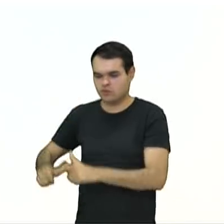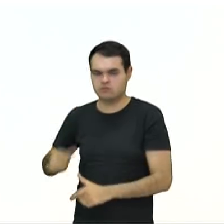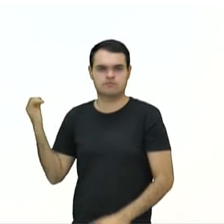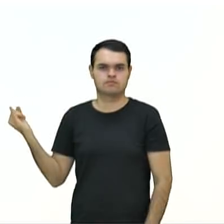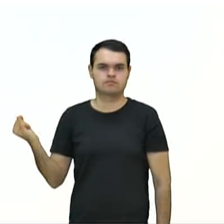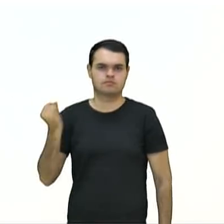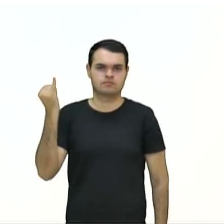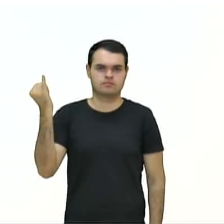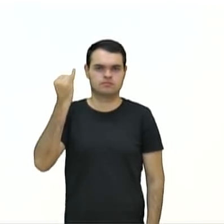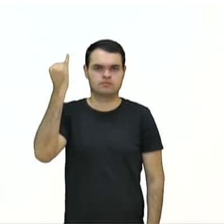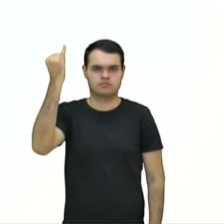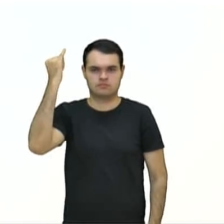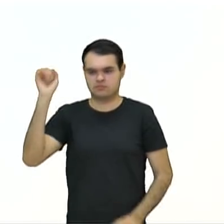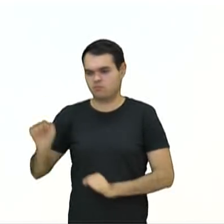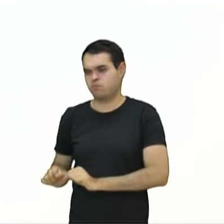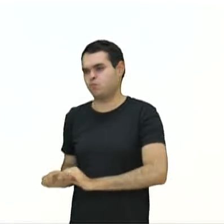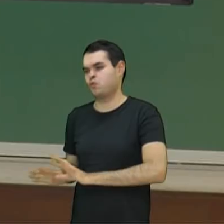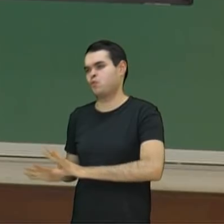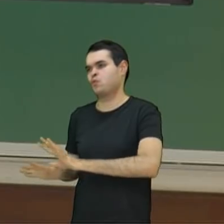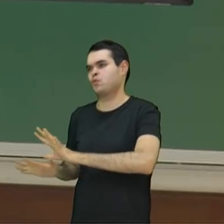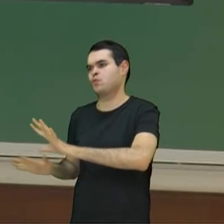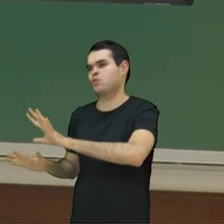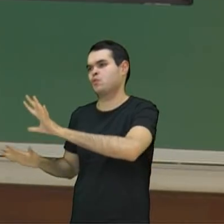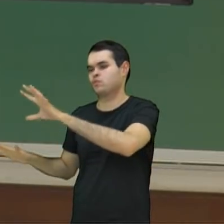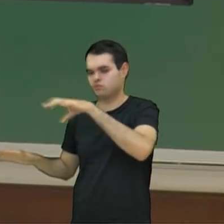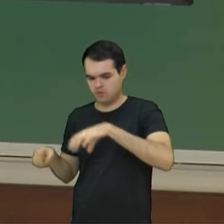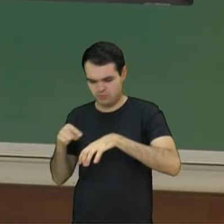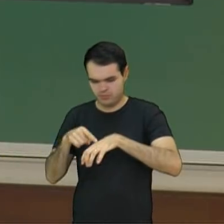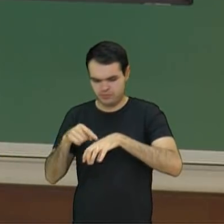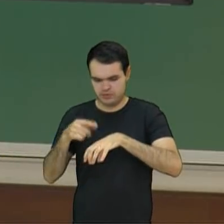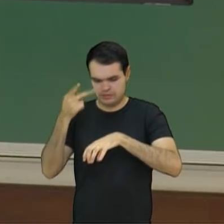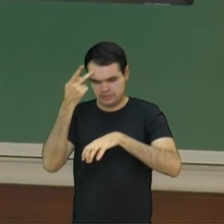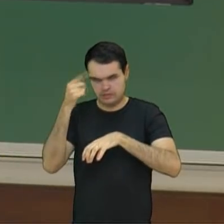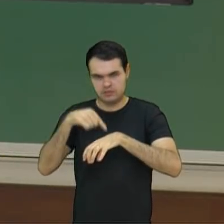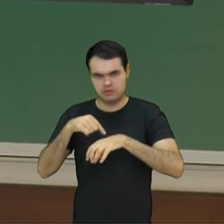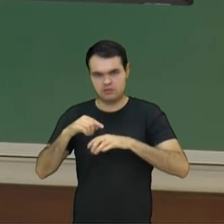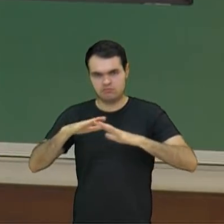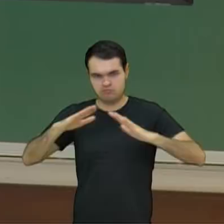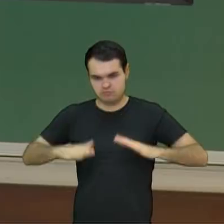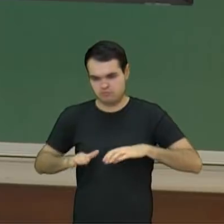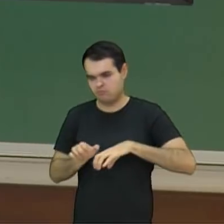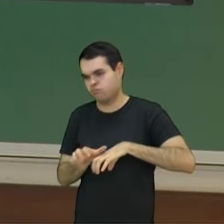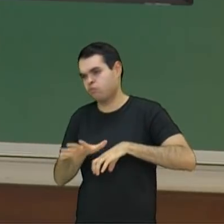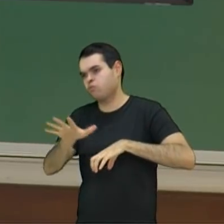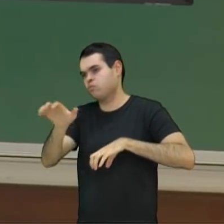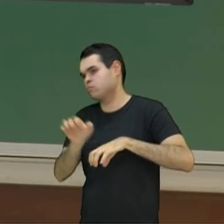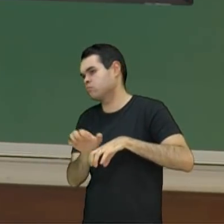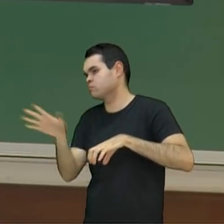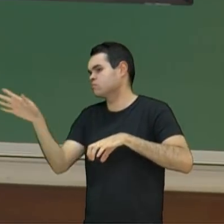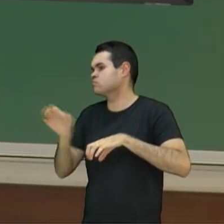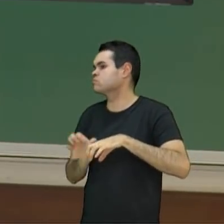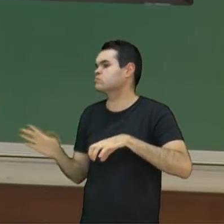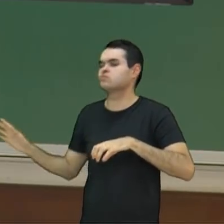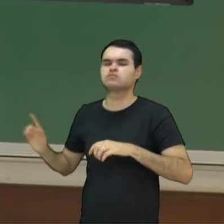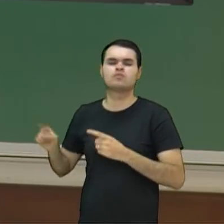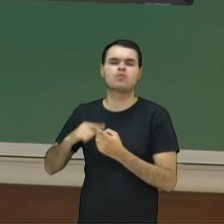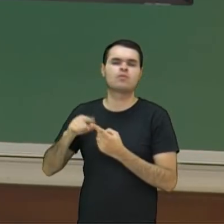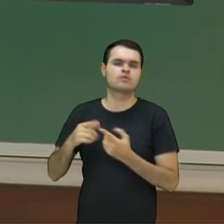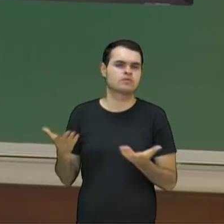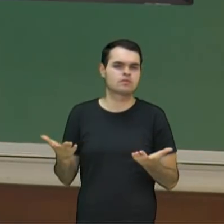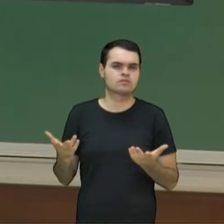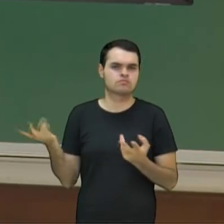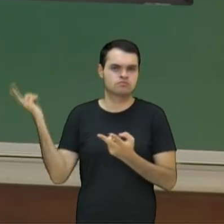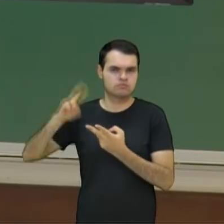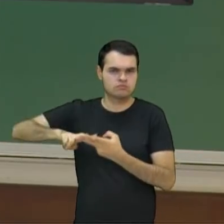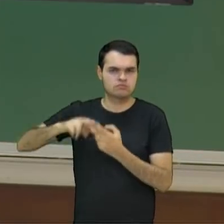importante de saída das bandeiras em direção ao interior. E qual era o objetivo? O que que eles queriam, né?